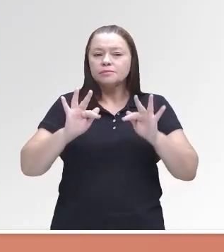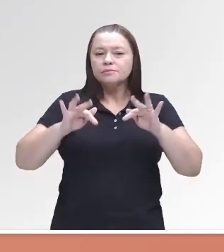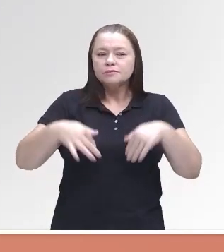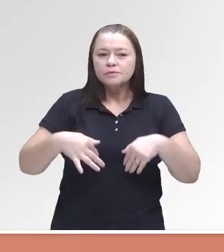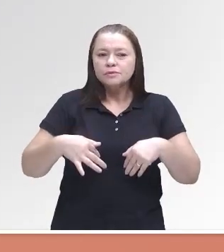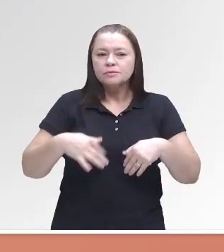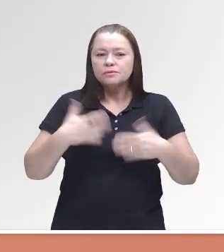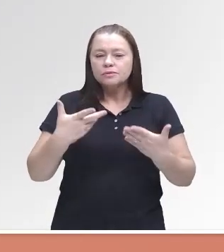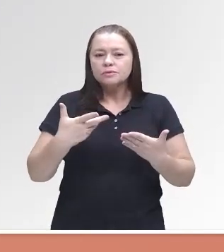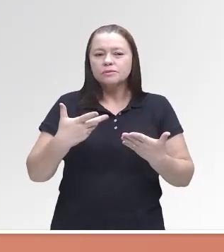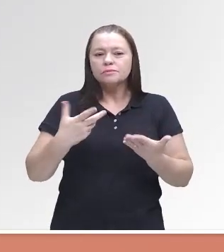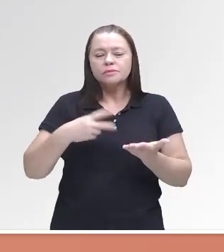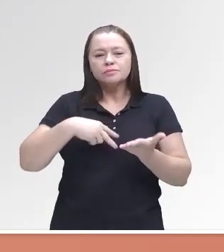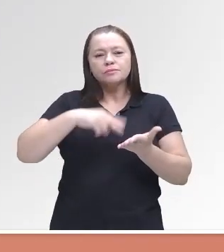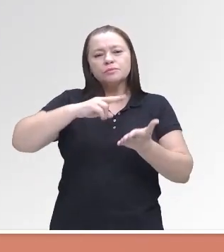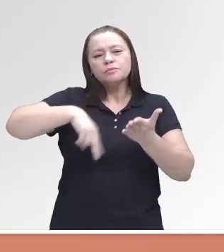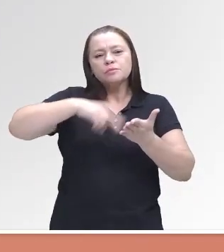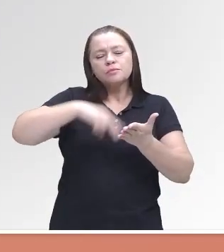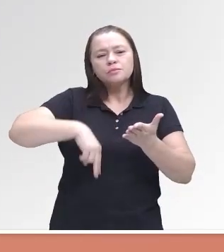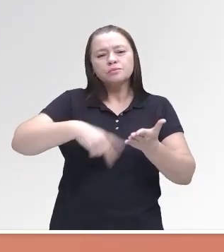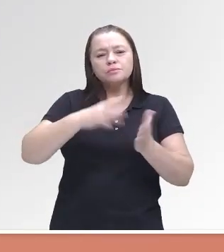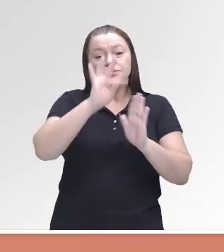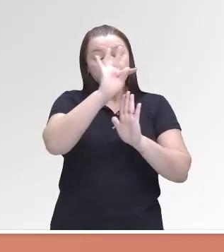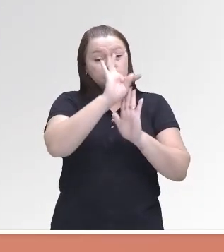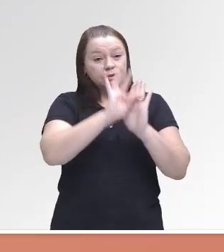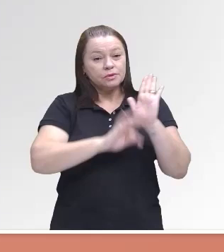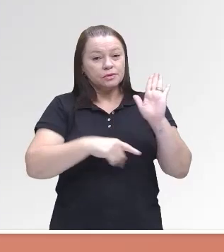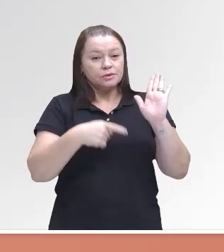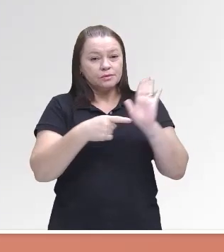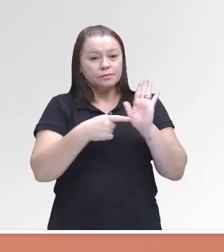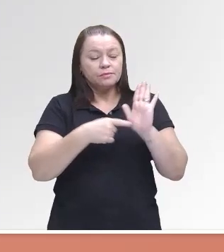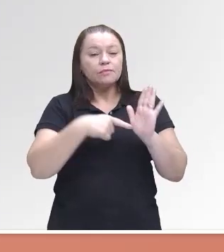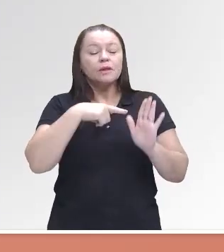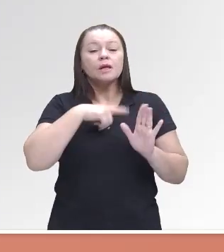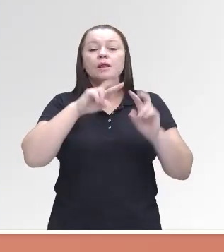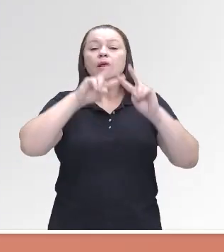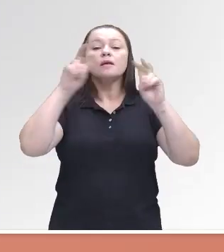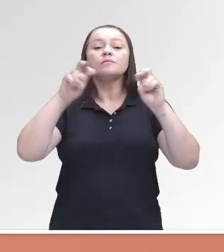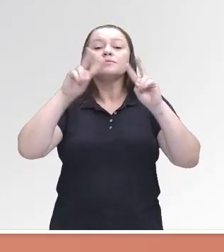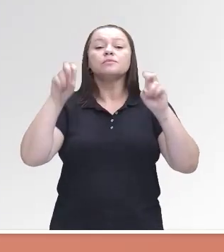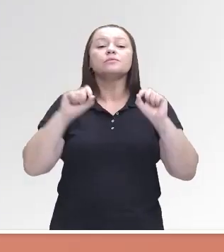nossa última questão, nós vamos ler esse texto, que tem por tema